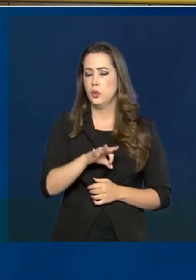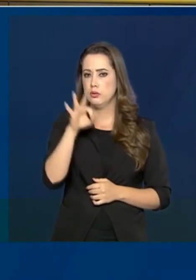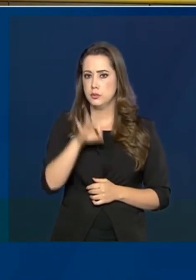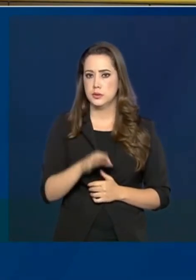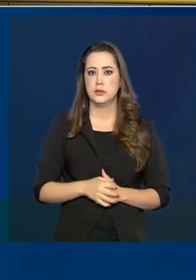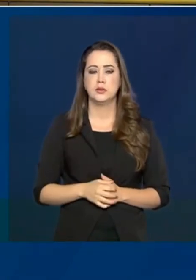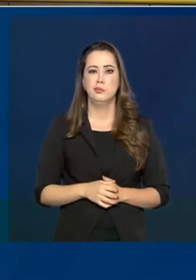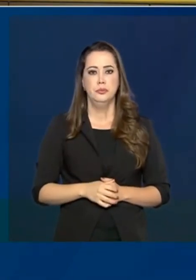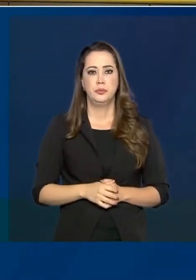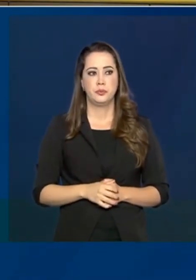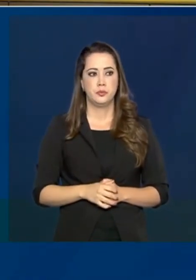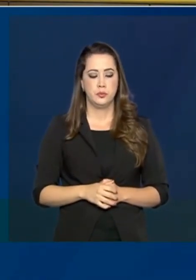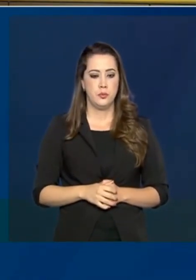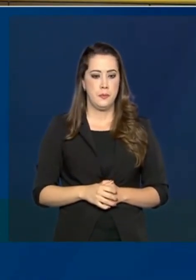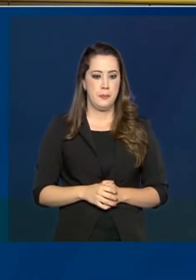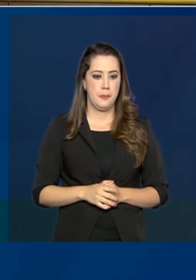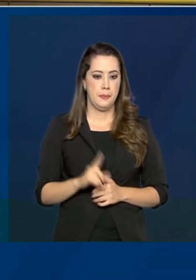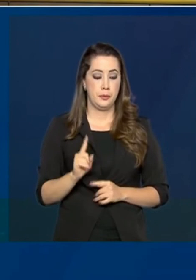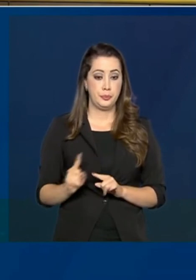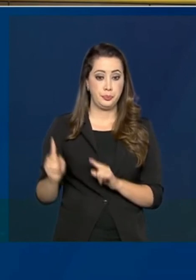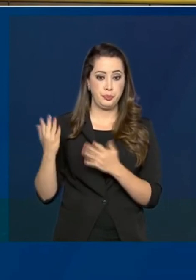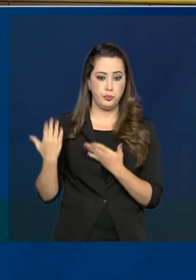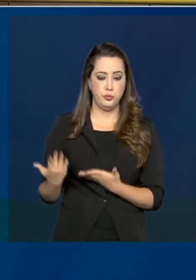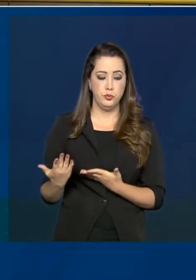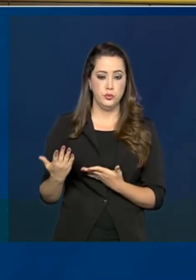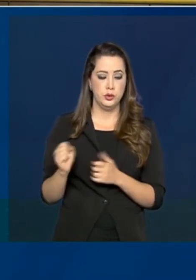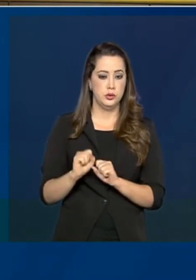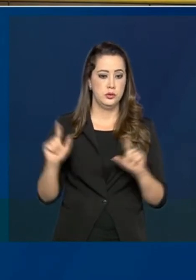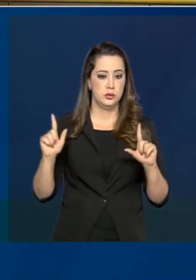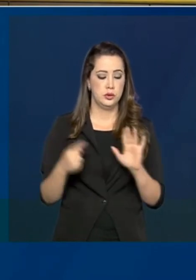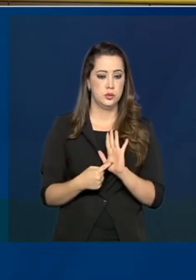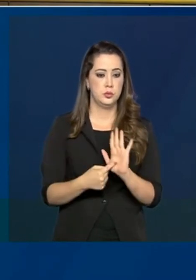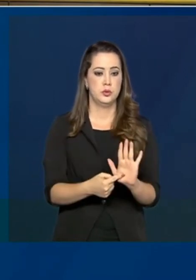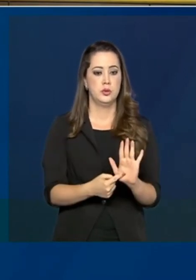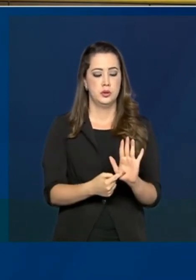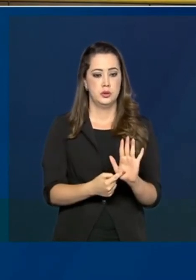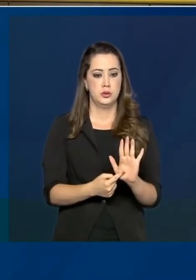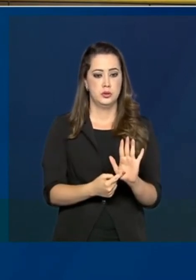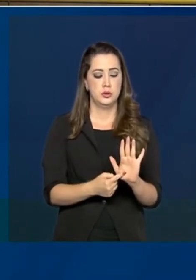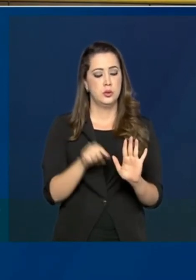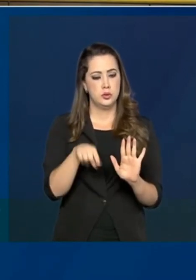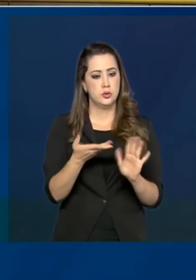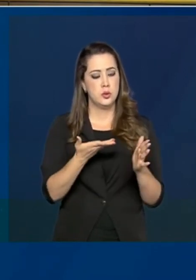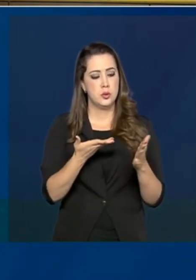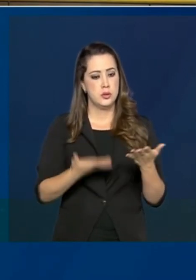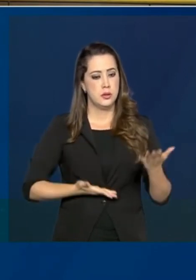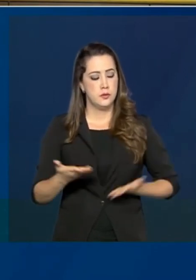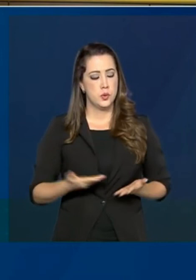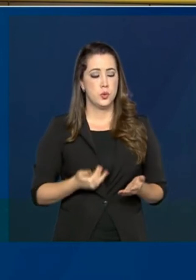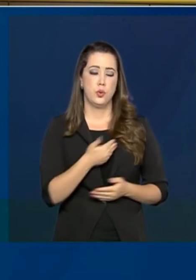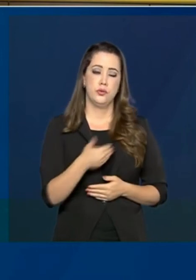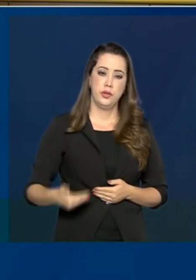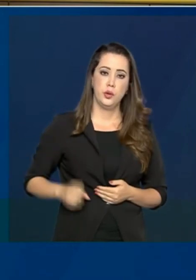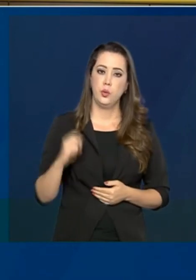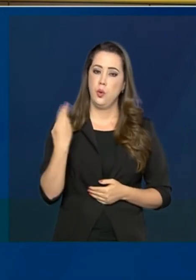Próximo. Esse slide ele mostra o quadro geral de exames, tanto dos serviços públicos quanto dos